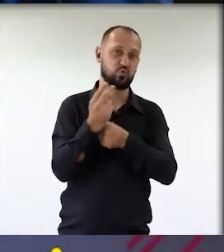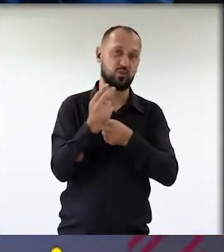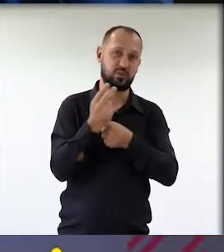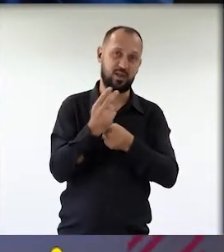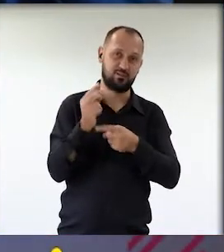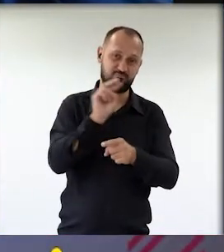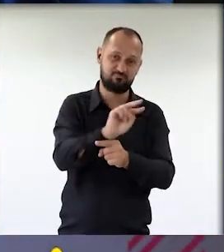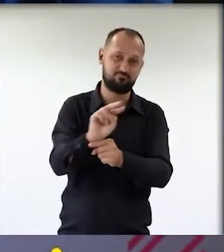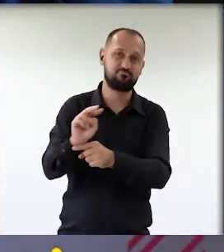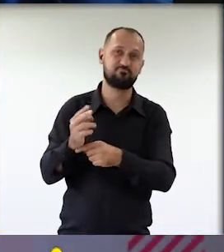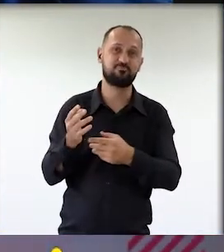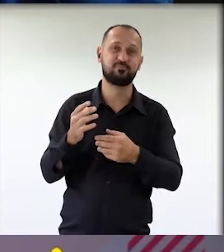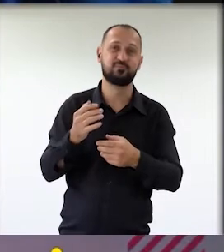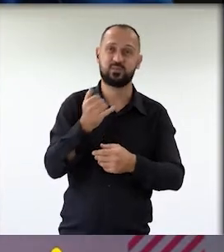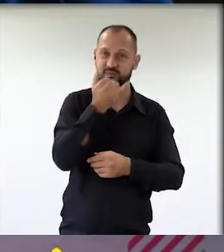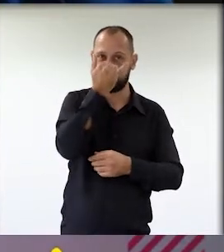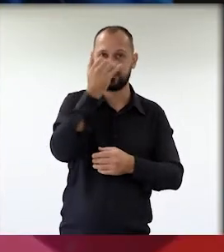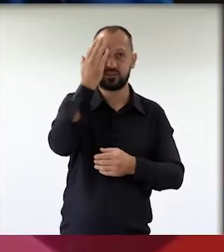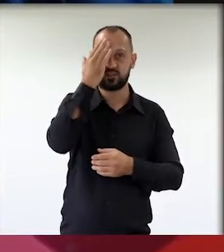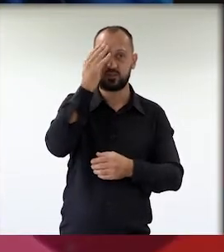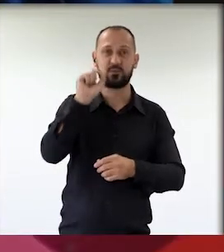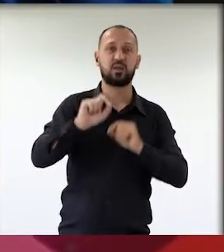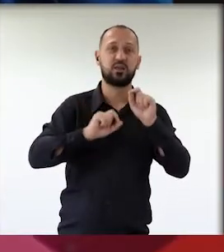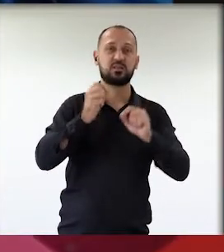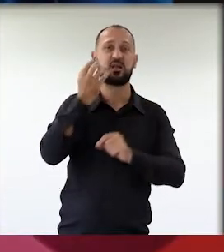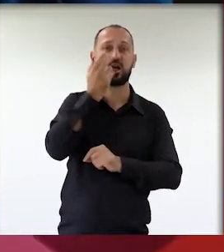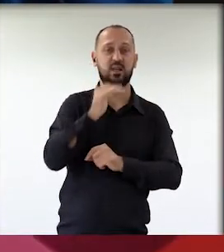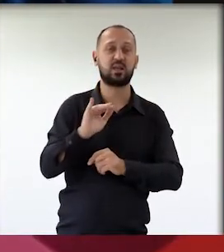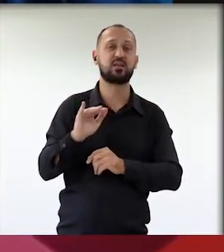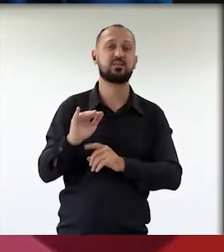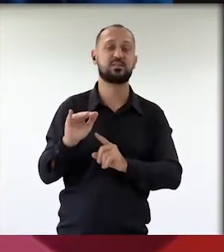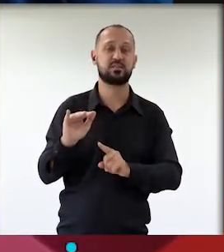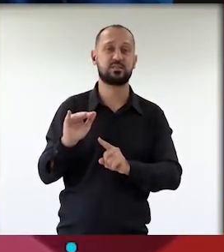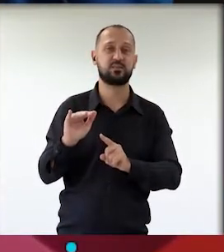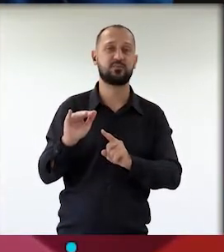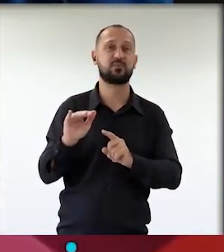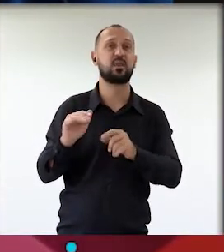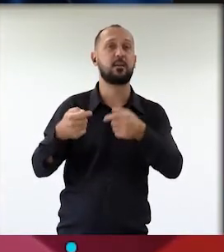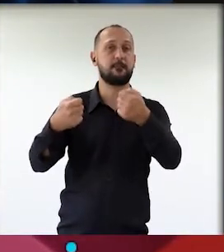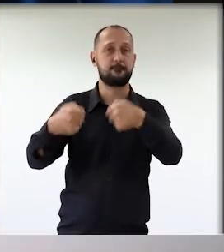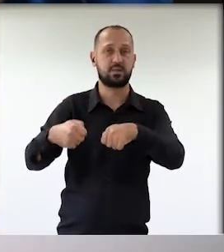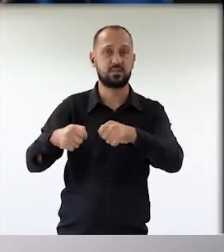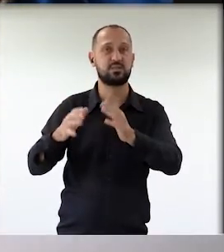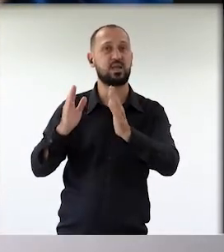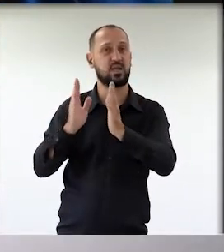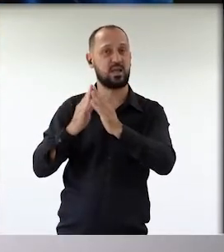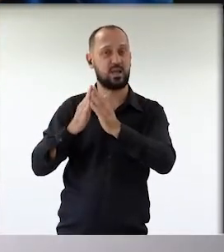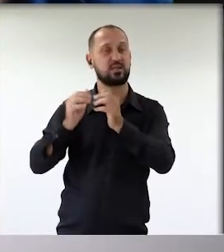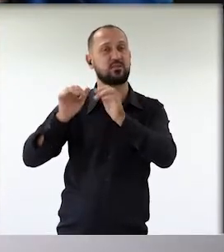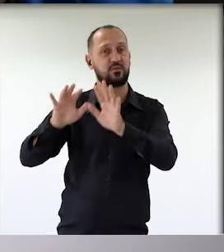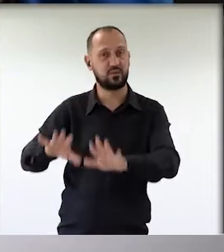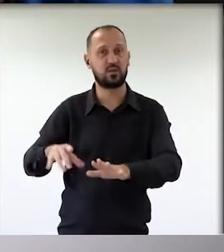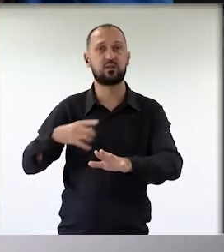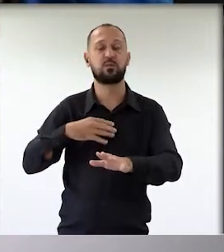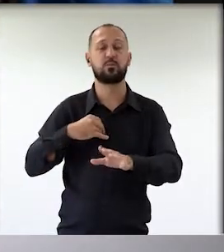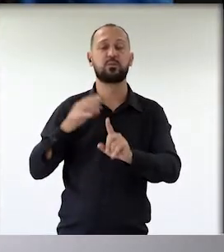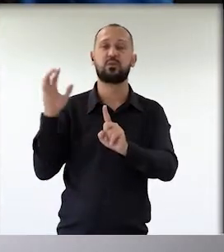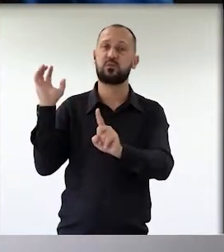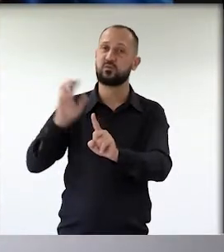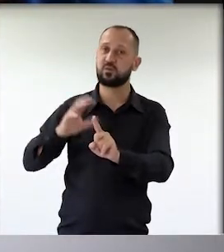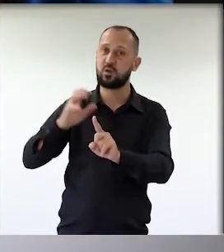receber aí os cuidados, né? Infelizmente. Então, nós sabemos que essas crianças que estão